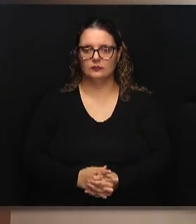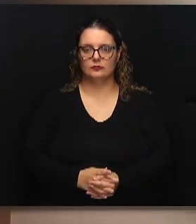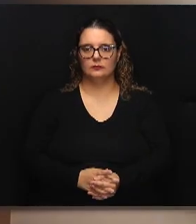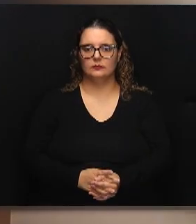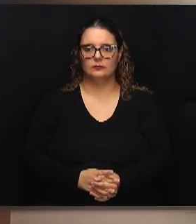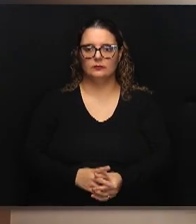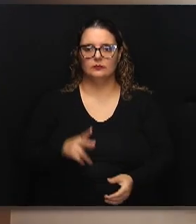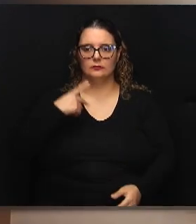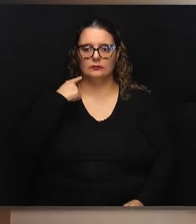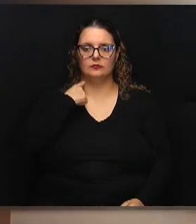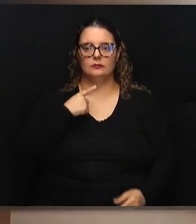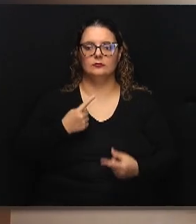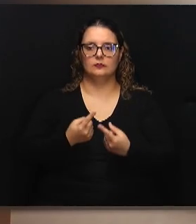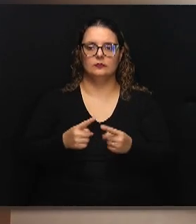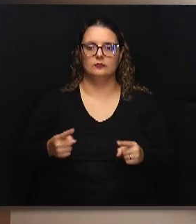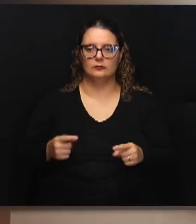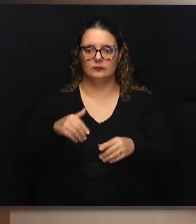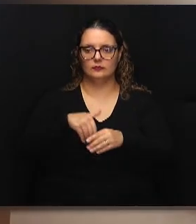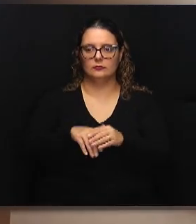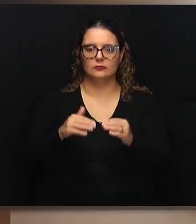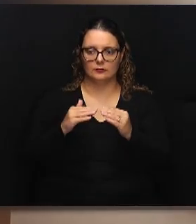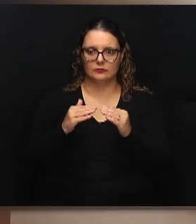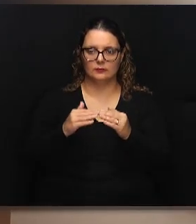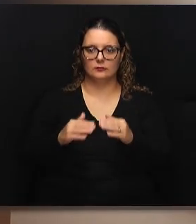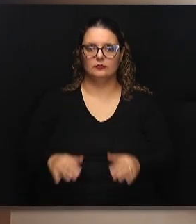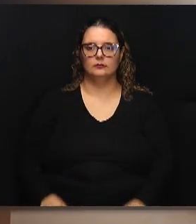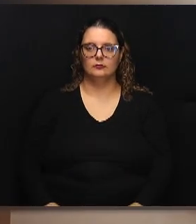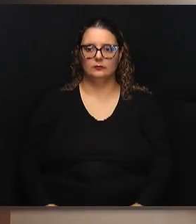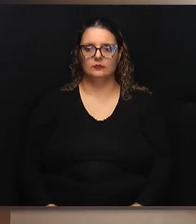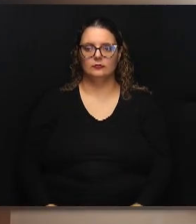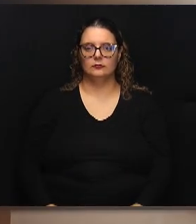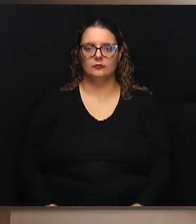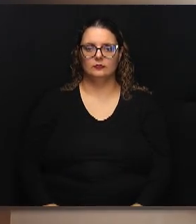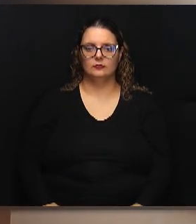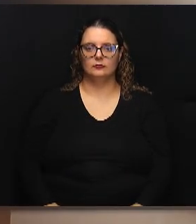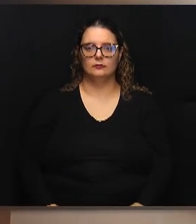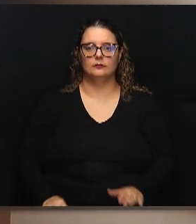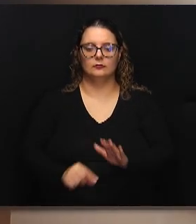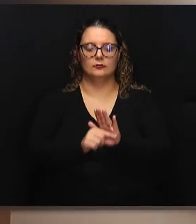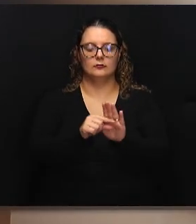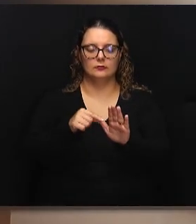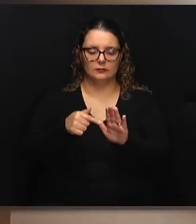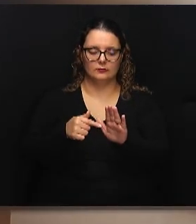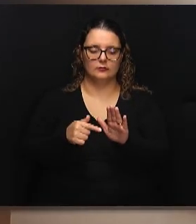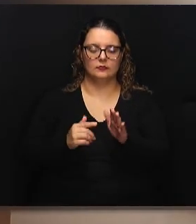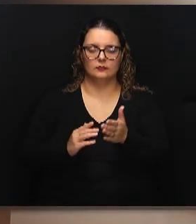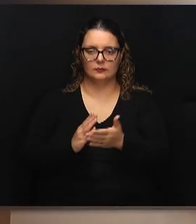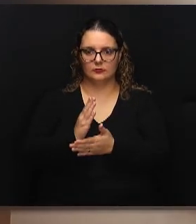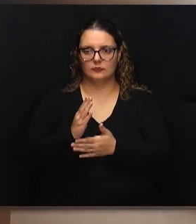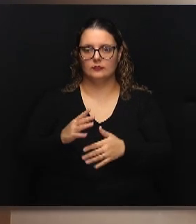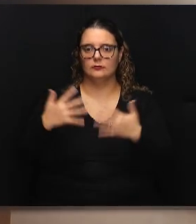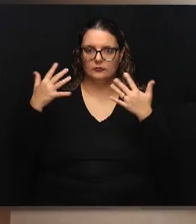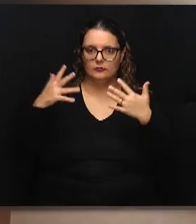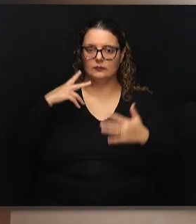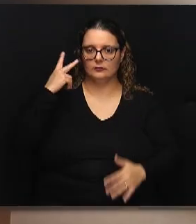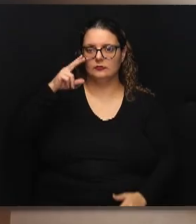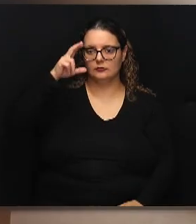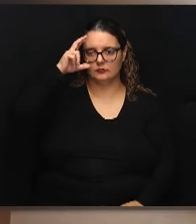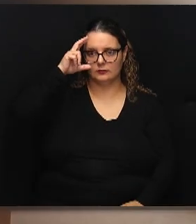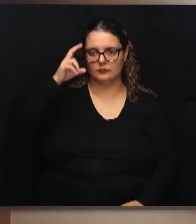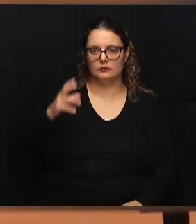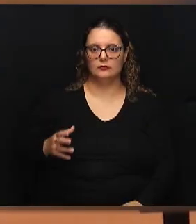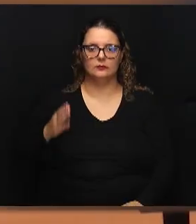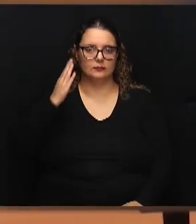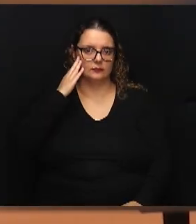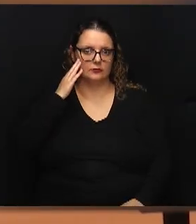O vereador Mineiro do Espetinho? Voto favorável. Item 7, aprovado. Parabenizar aqui o vereador Carlinhos Camelô. A gente sabe que toda